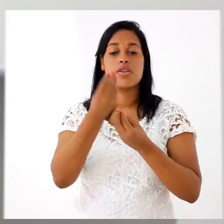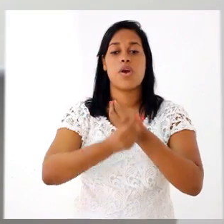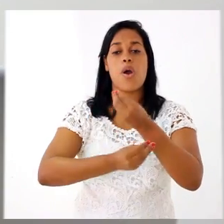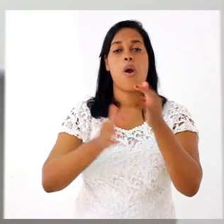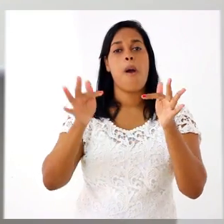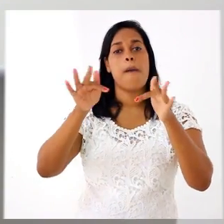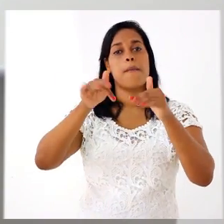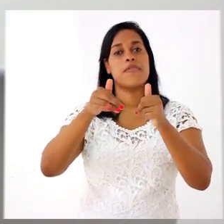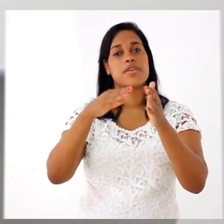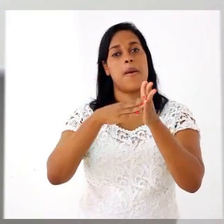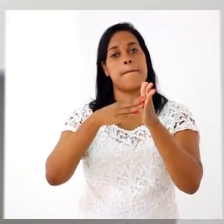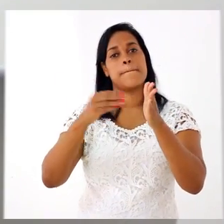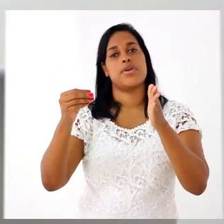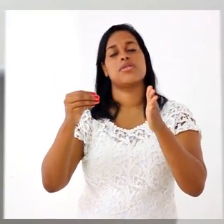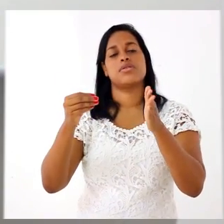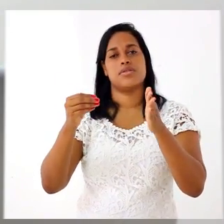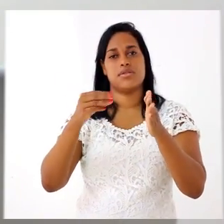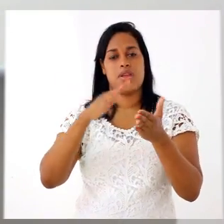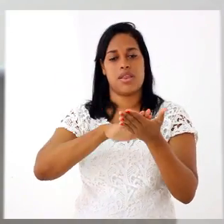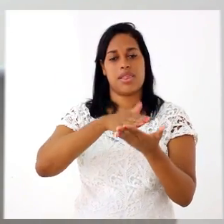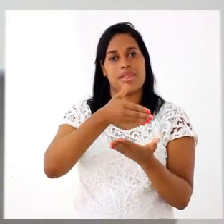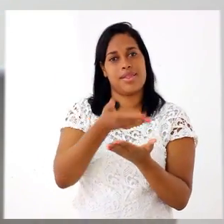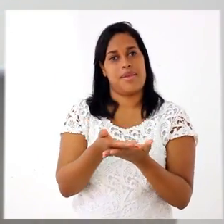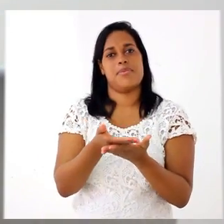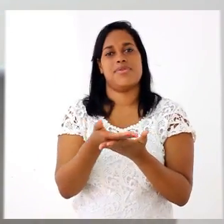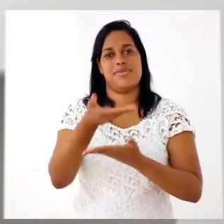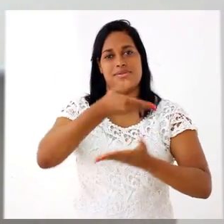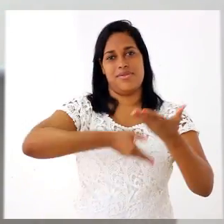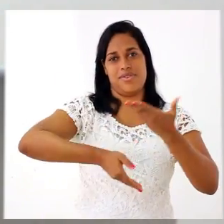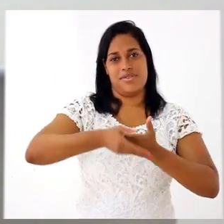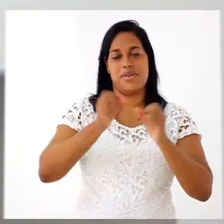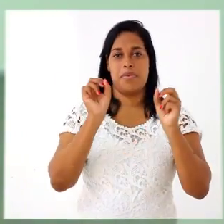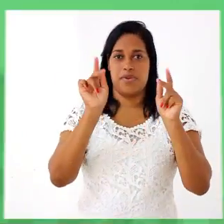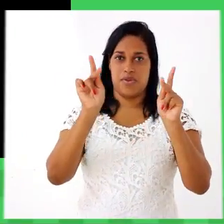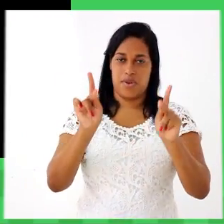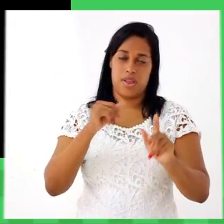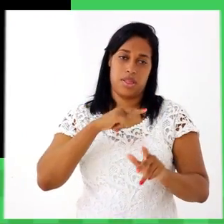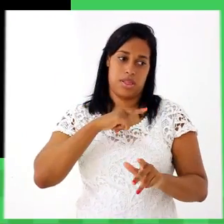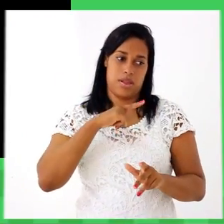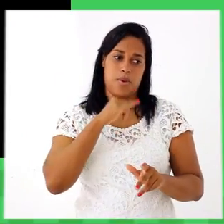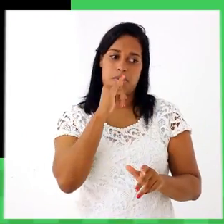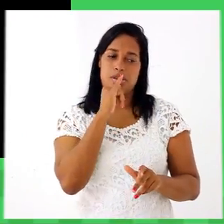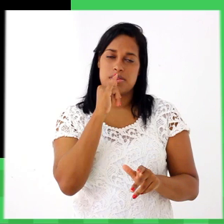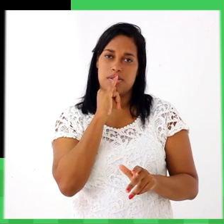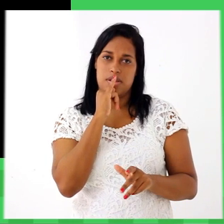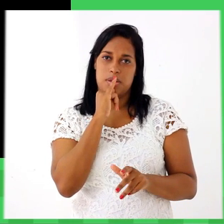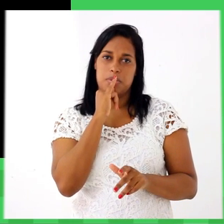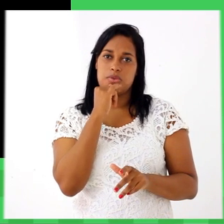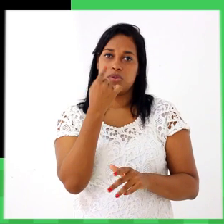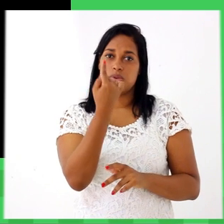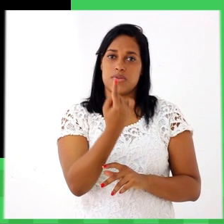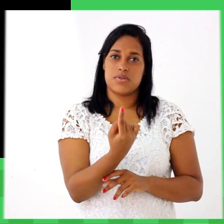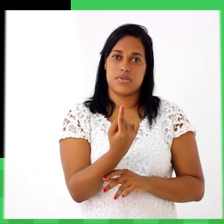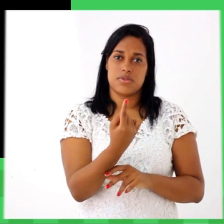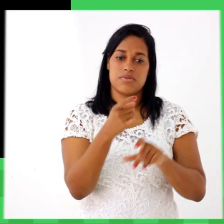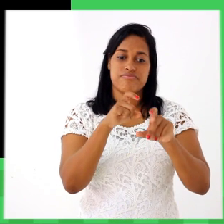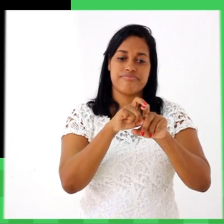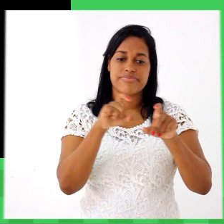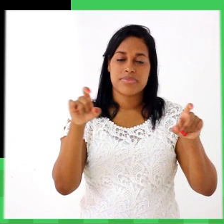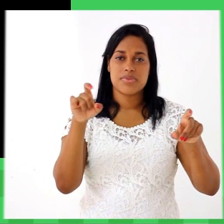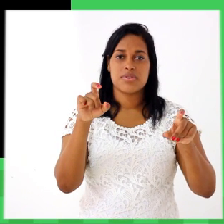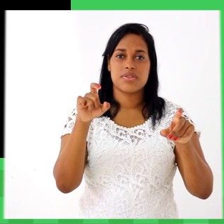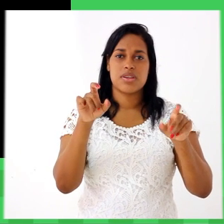a modelagem de uma entidade de relacionamento. Ok, eu tenho aqui um exemplo de um parágrafo